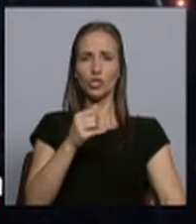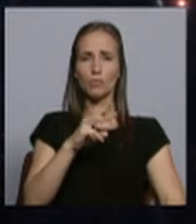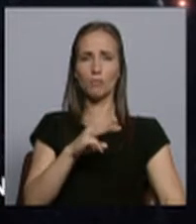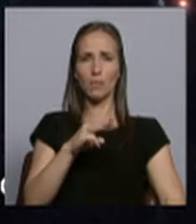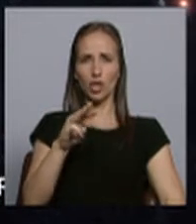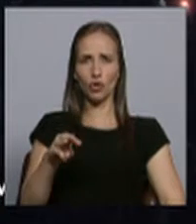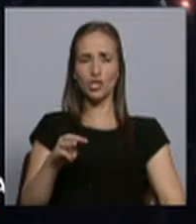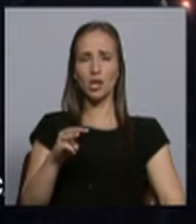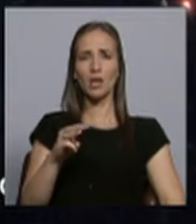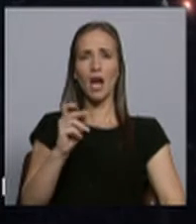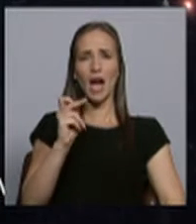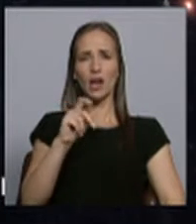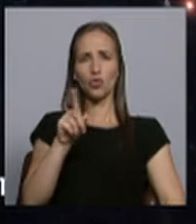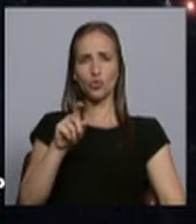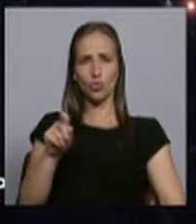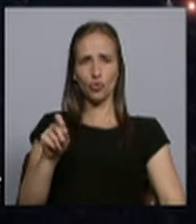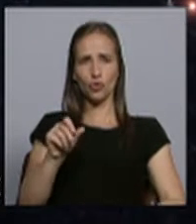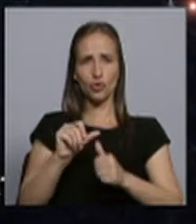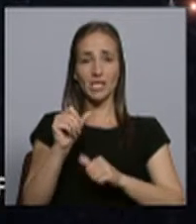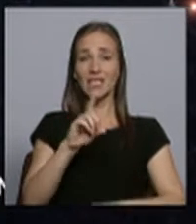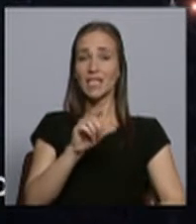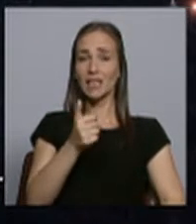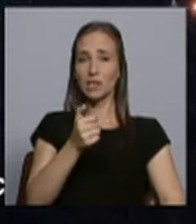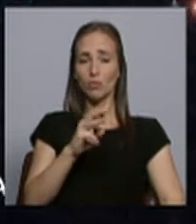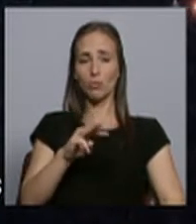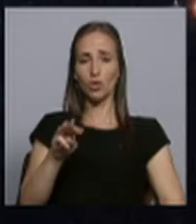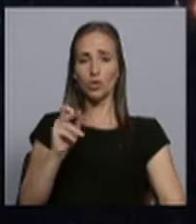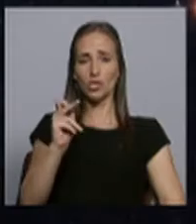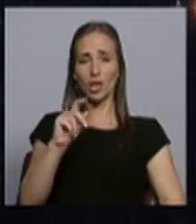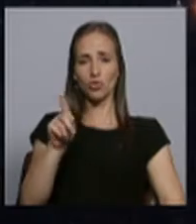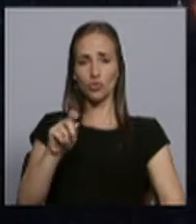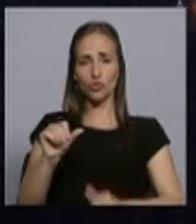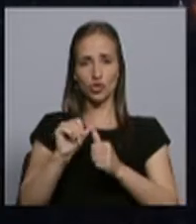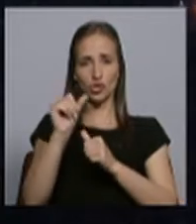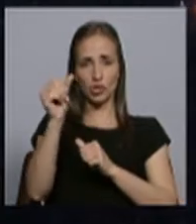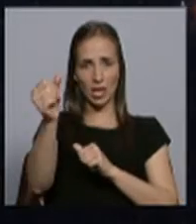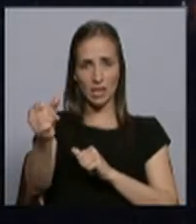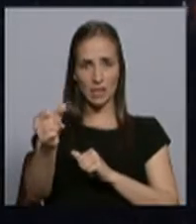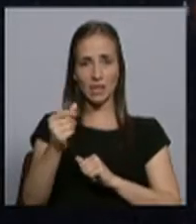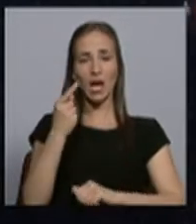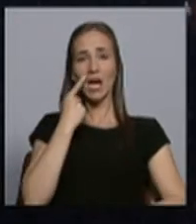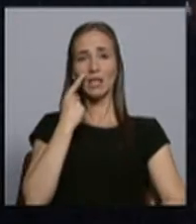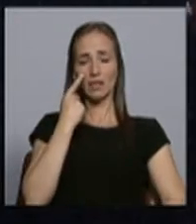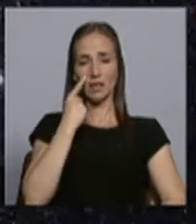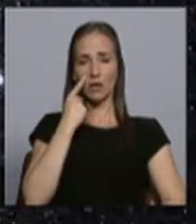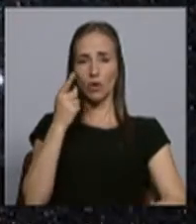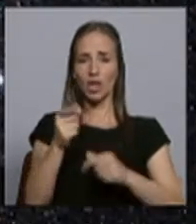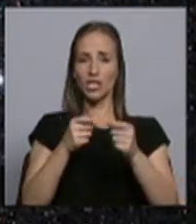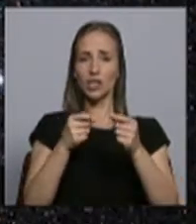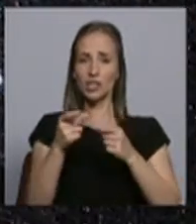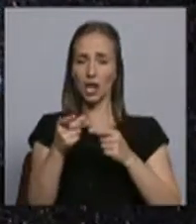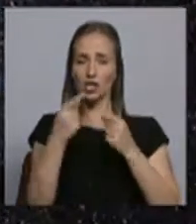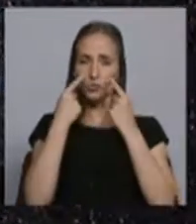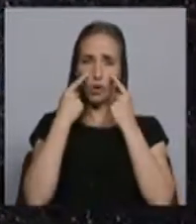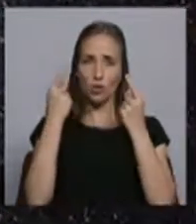de distância, 65 milhões de anos-luz de distância e a esta distância, e tendo em conta o comportamento que as estrelas exibem